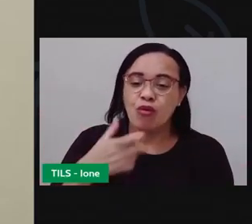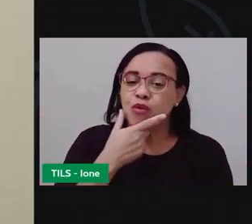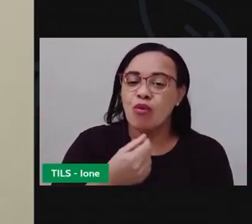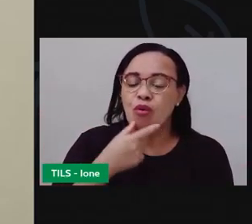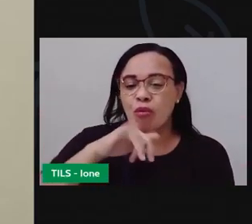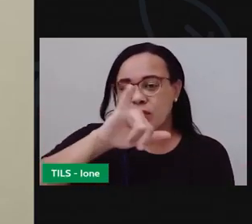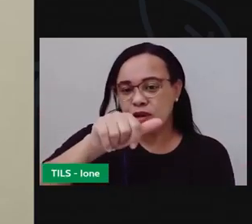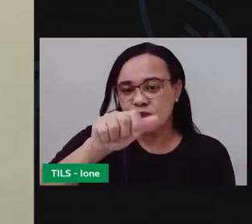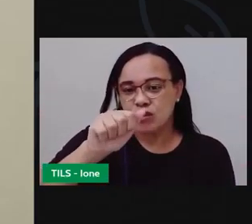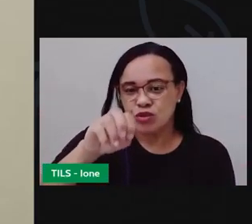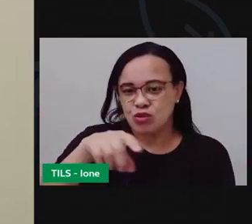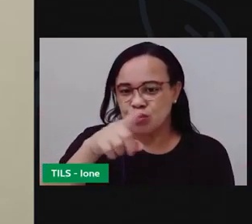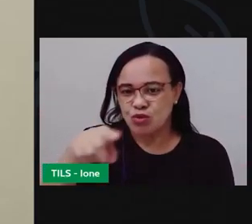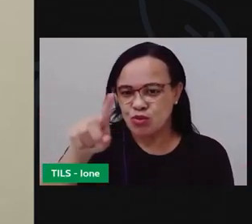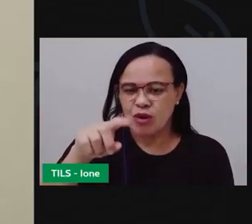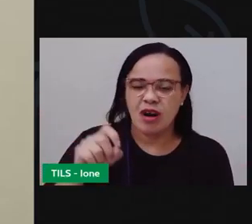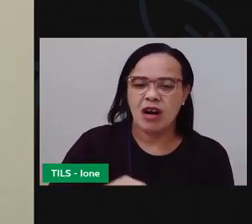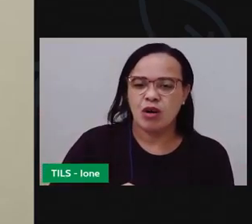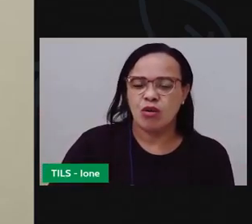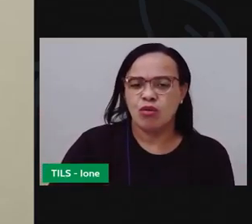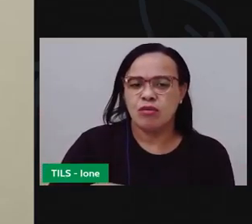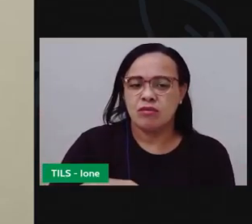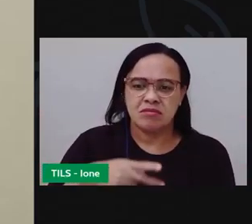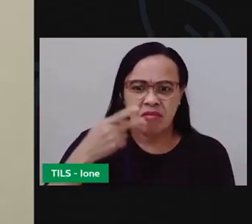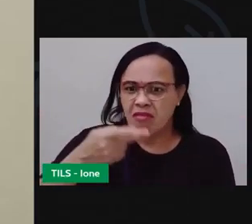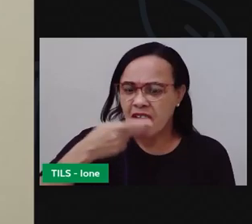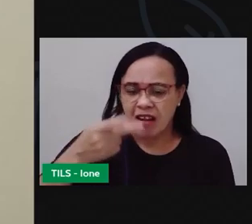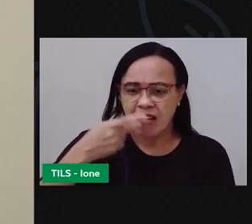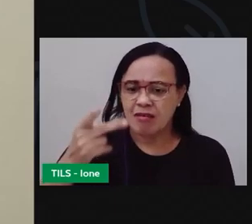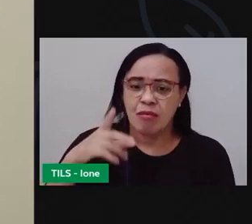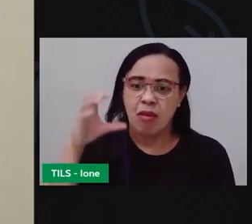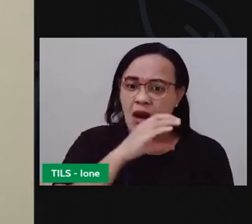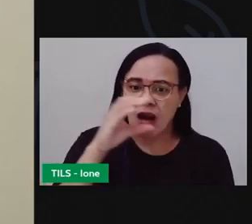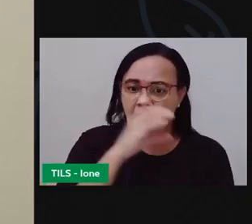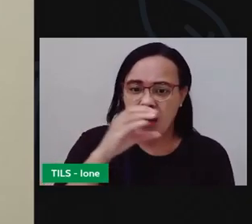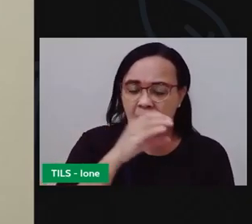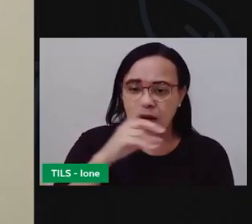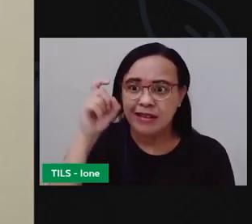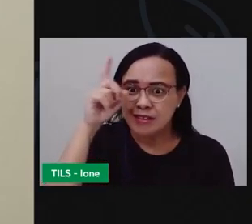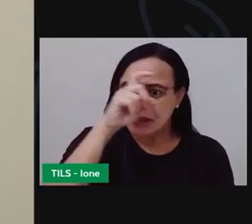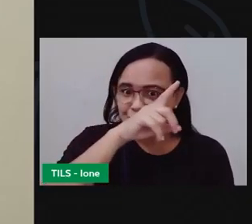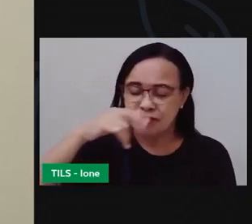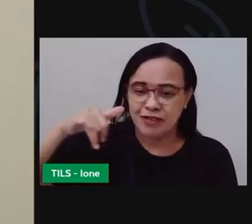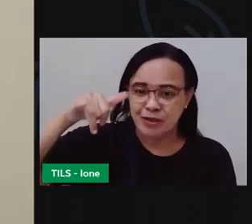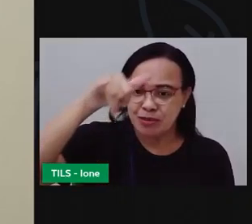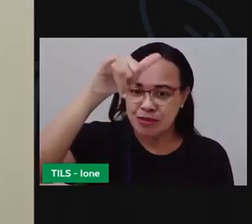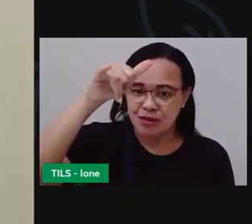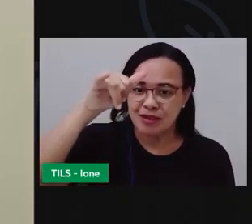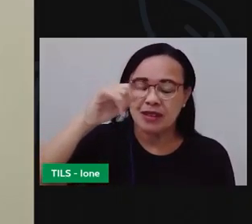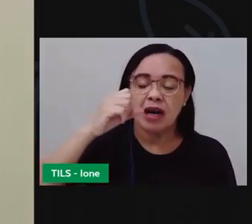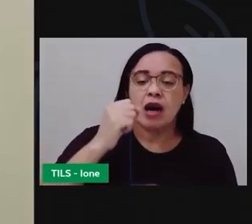filho de um Damião, Abrão ou Brandão, também leva um tempão para aprender a pilotar um avião.